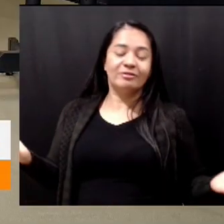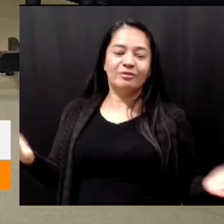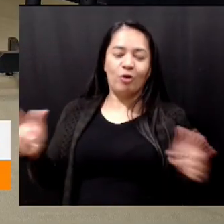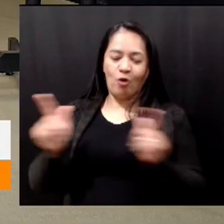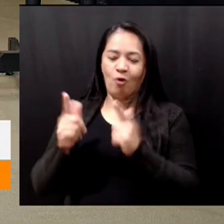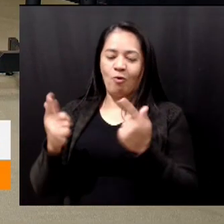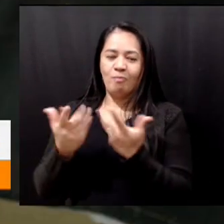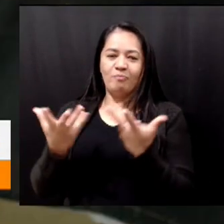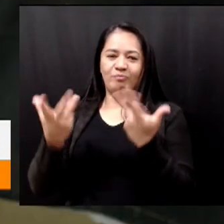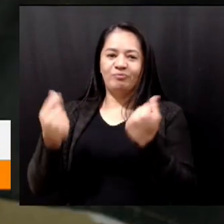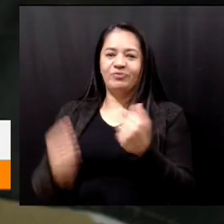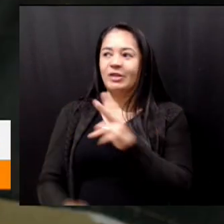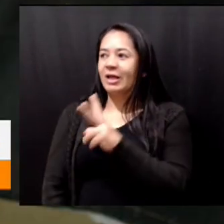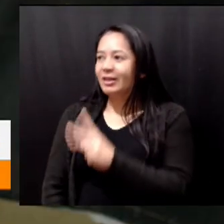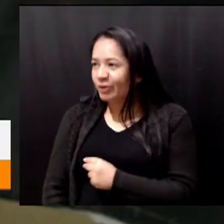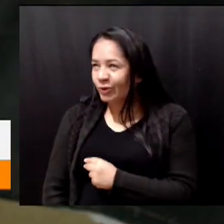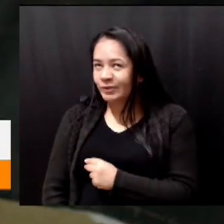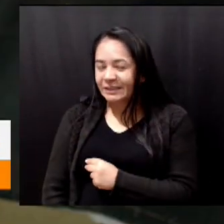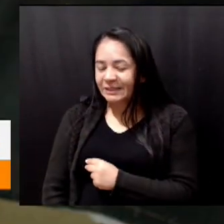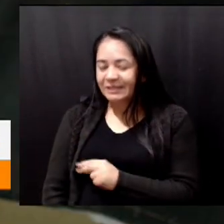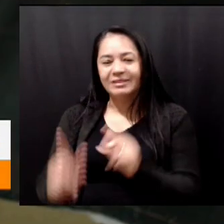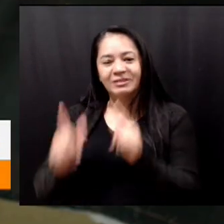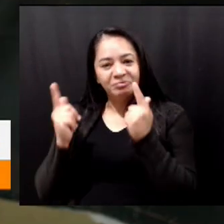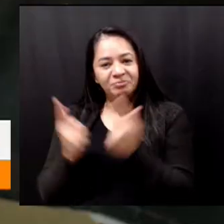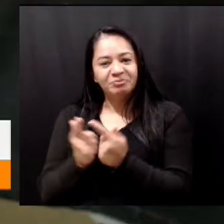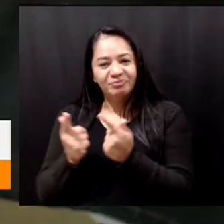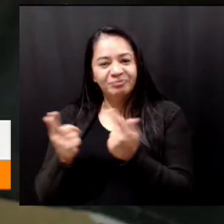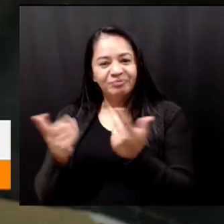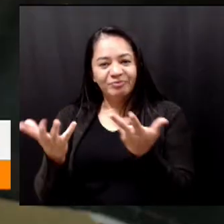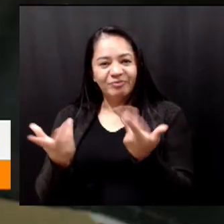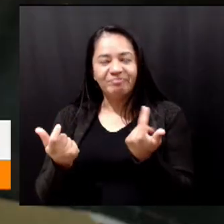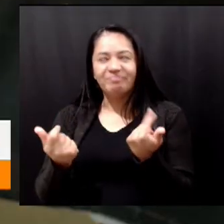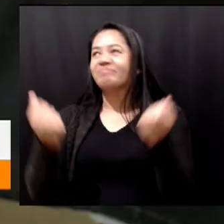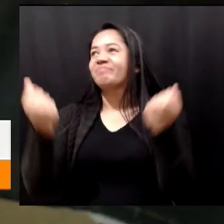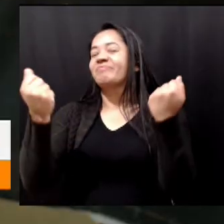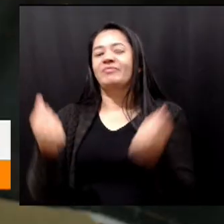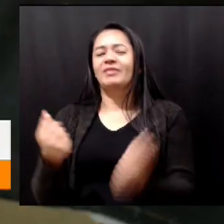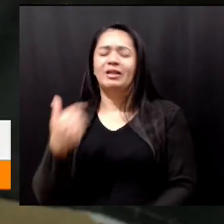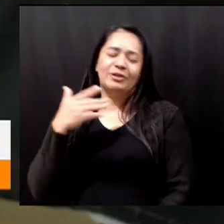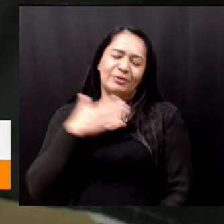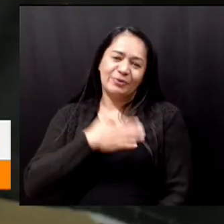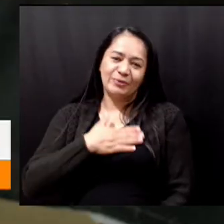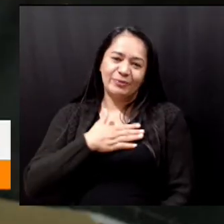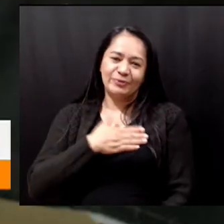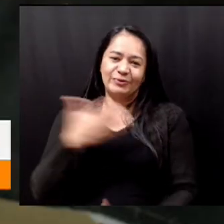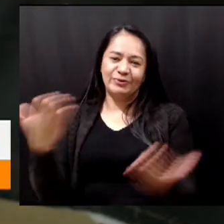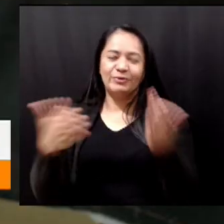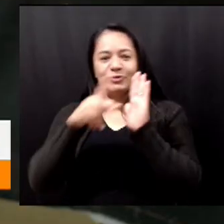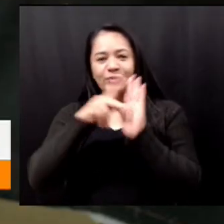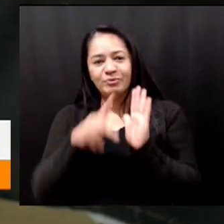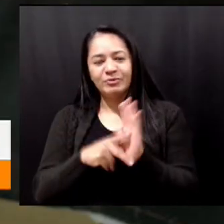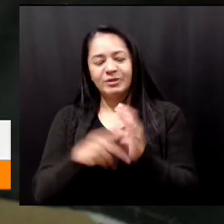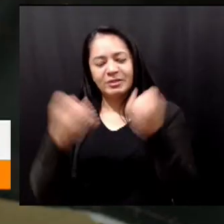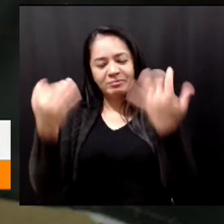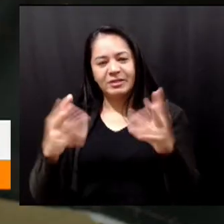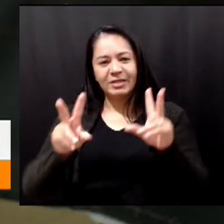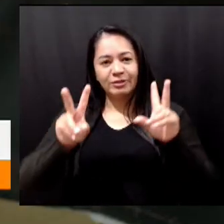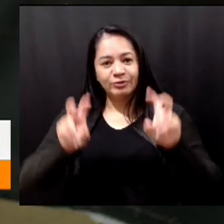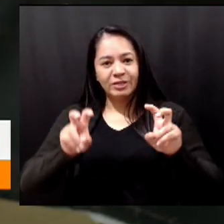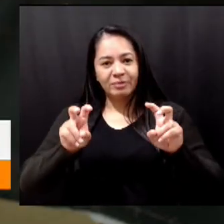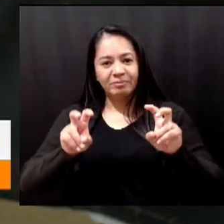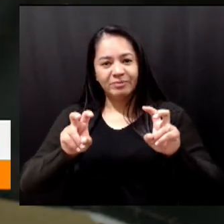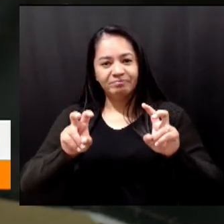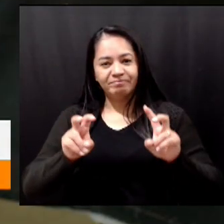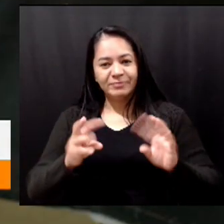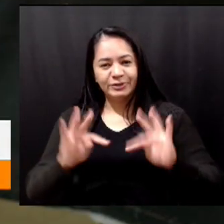que time grande, hein? Gente, que maravilha, que gostoso o programa de hoje, a gente falando de tecnologia e inovação aqui na cidade de